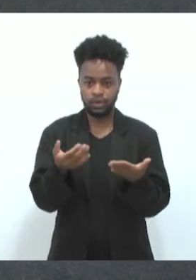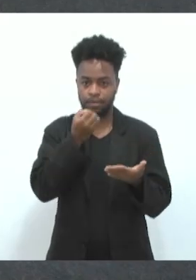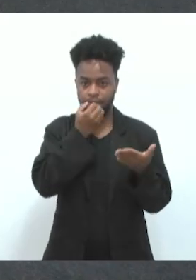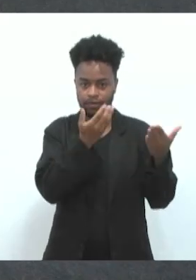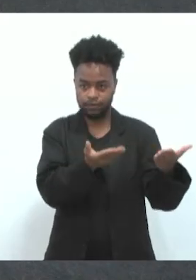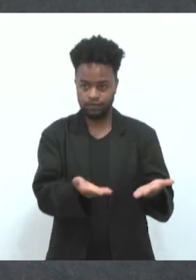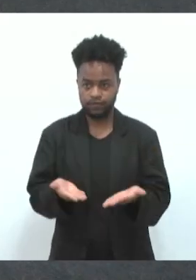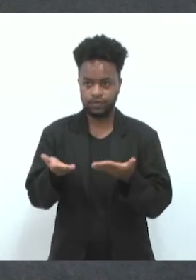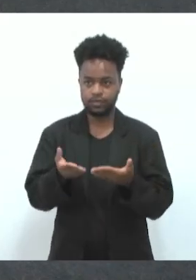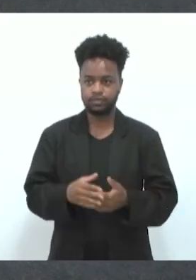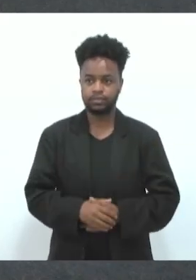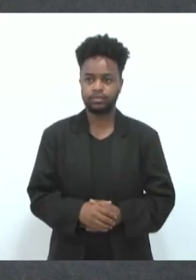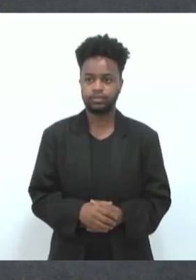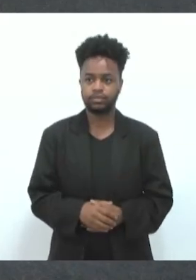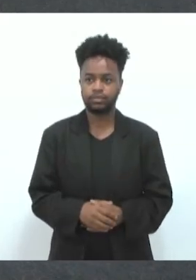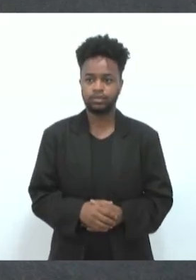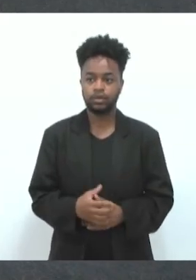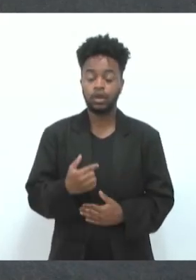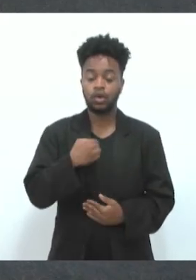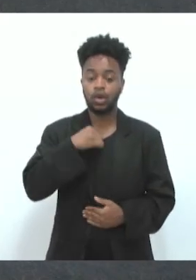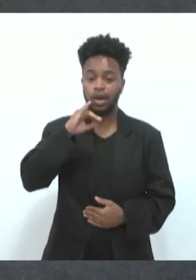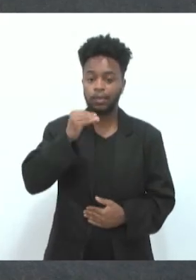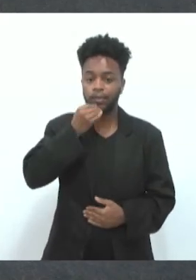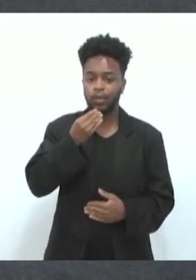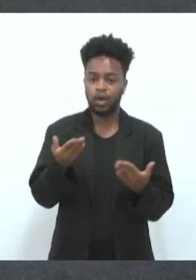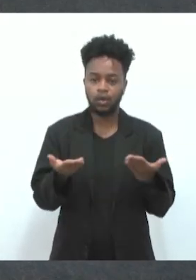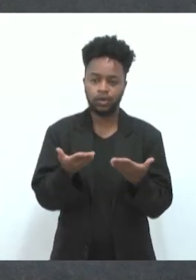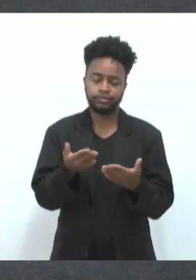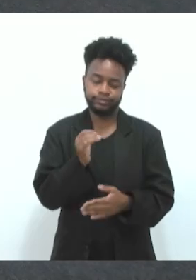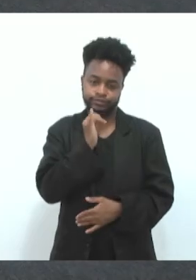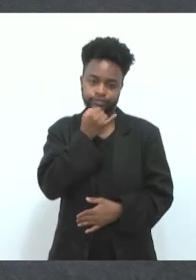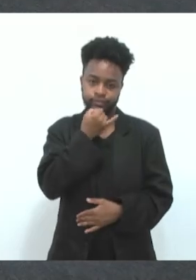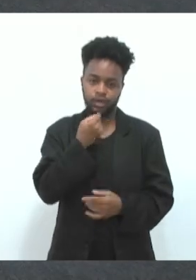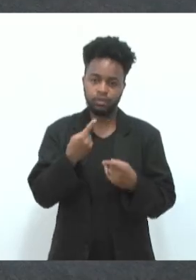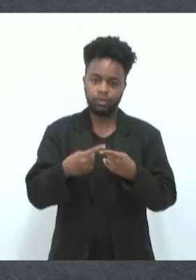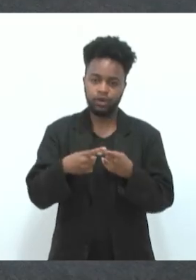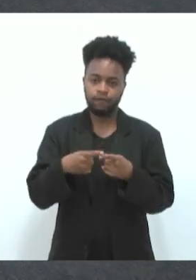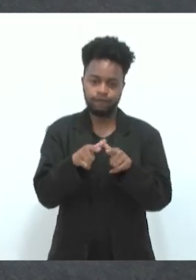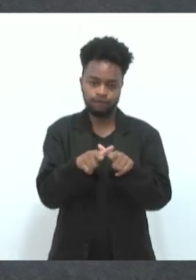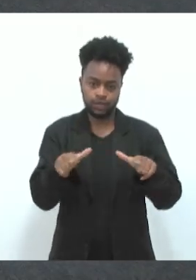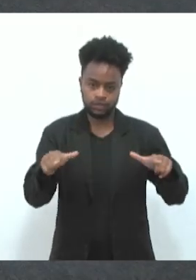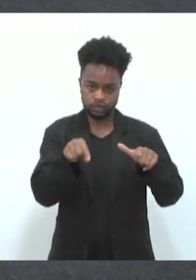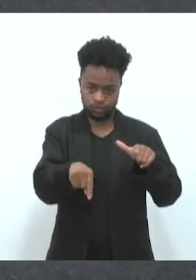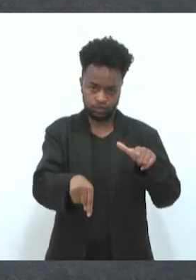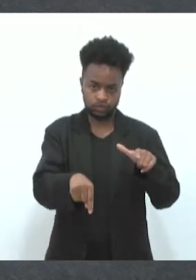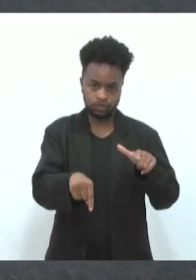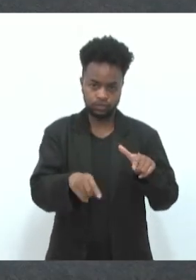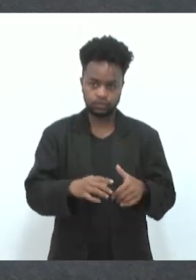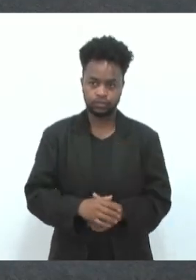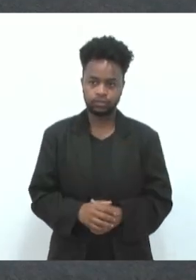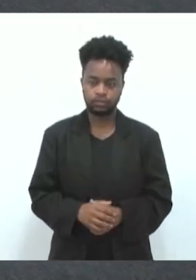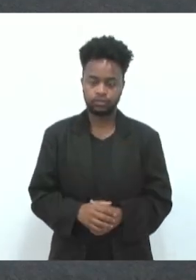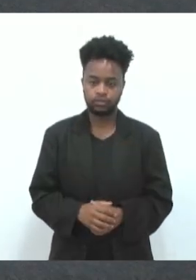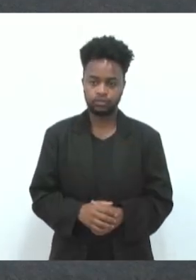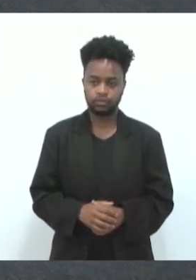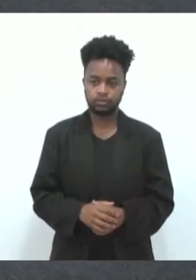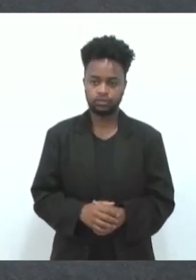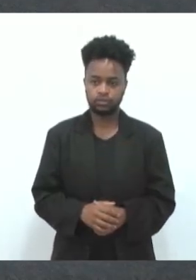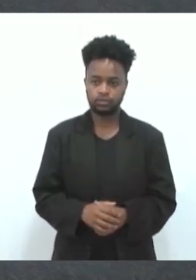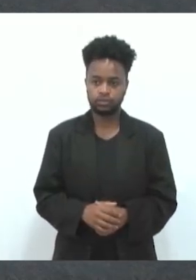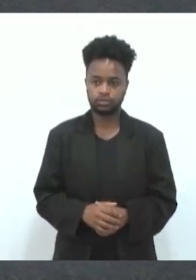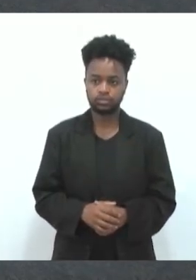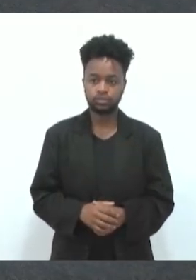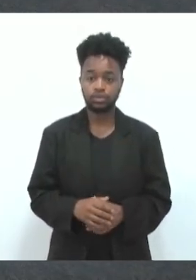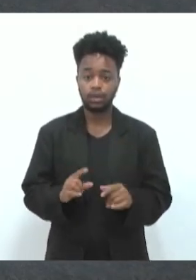bem-vinda. Eu queria aproveitar, uma pena que o plenário não está cheio, deputado Marcelo Dino,